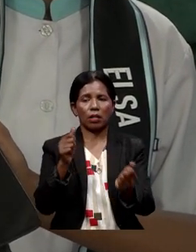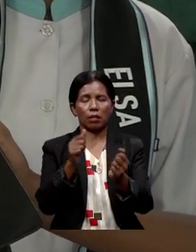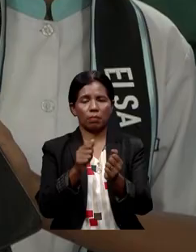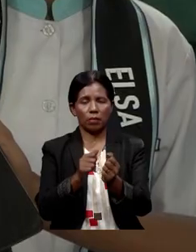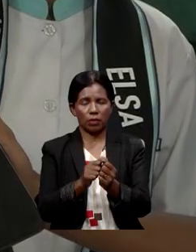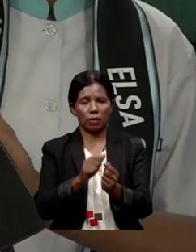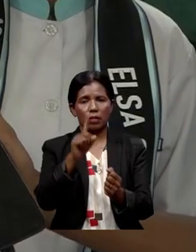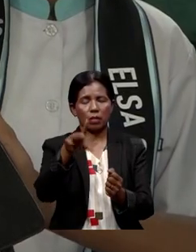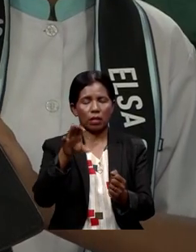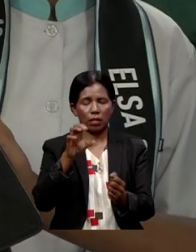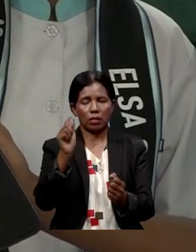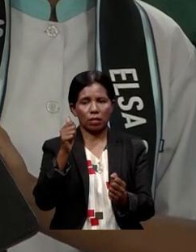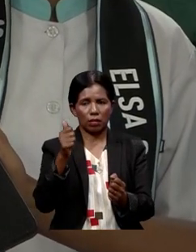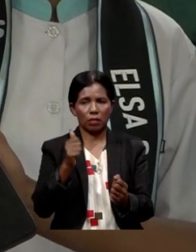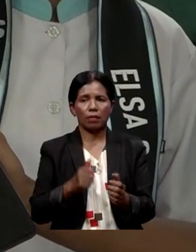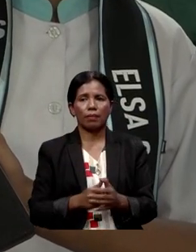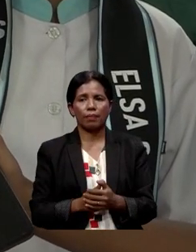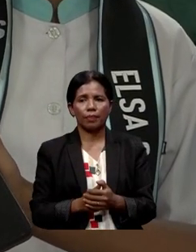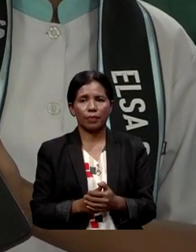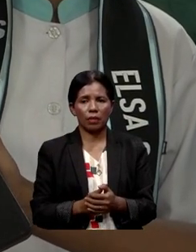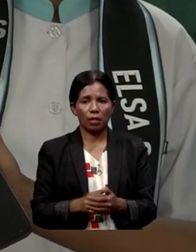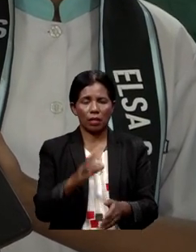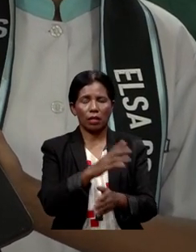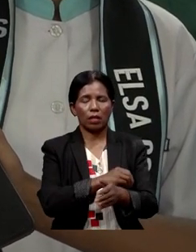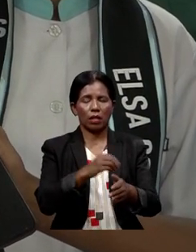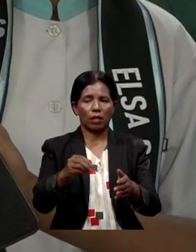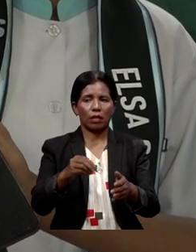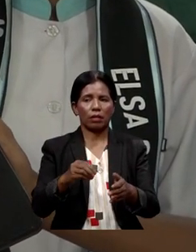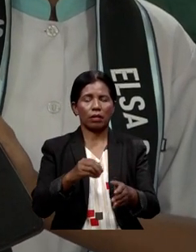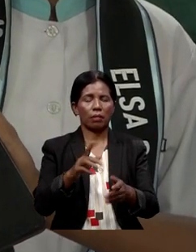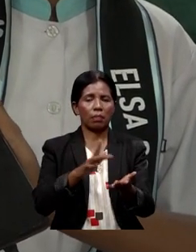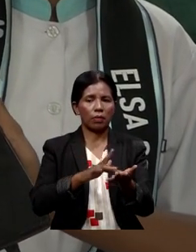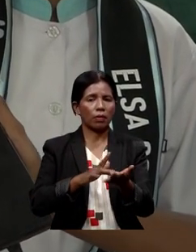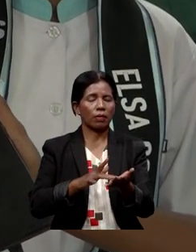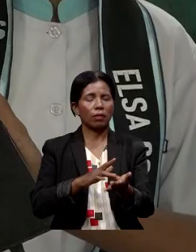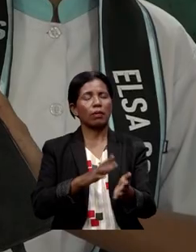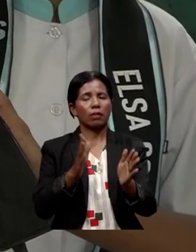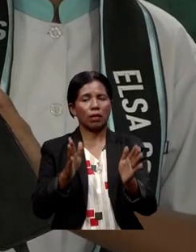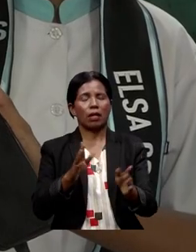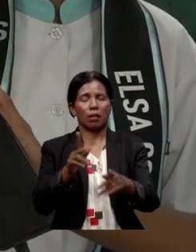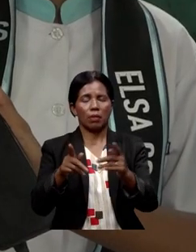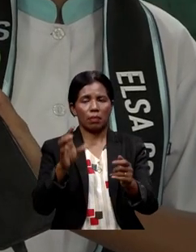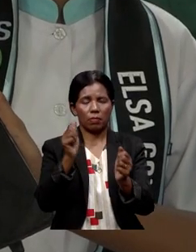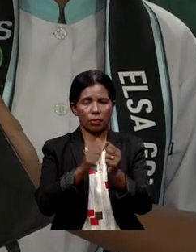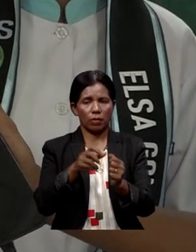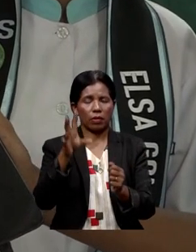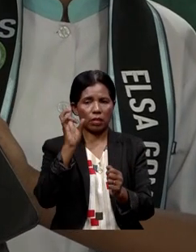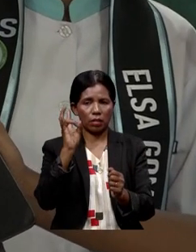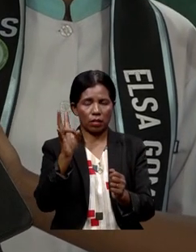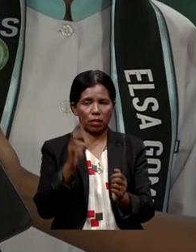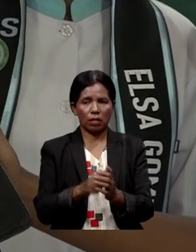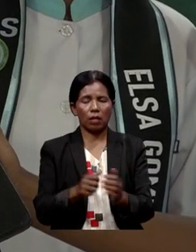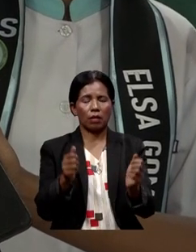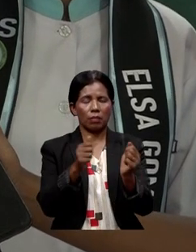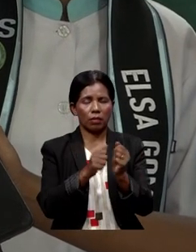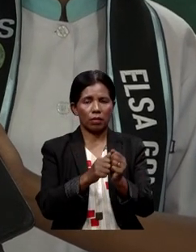Sanulo, nomos farmácia e ana em Hito. Neve total será a motuk, a